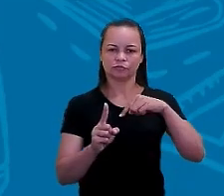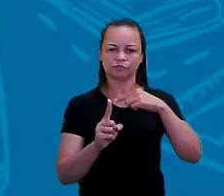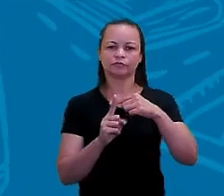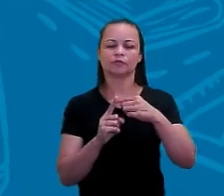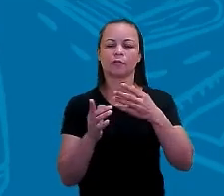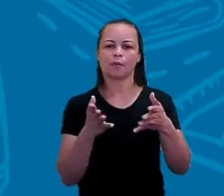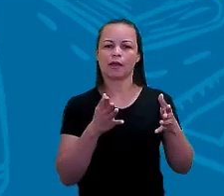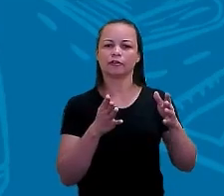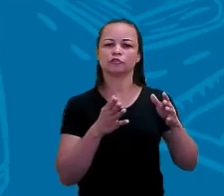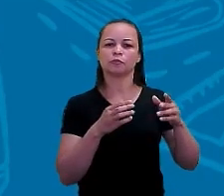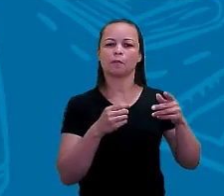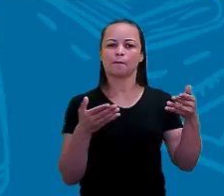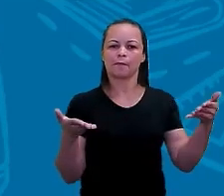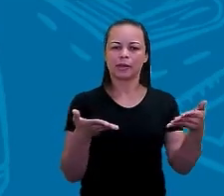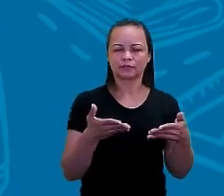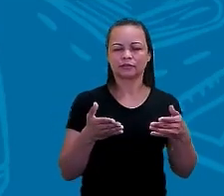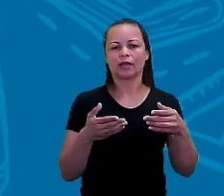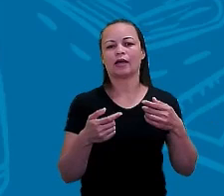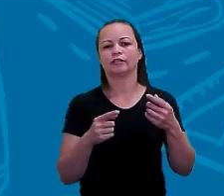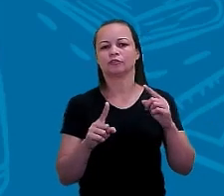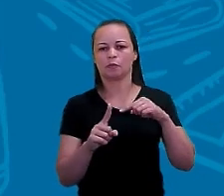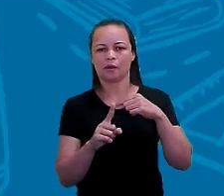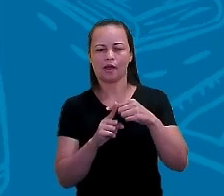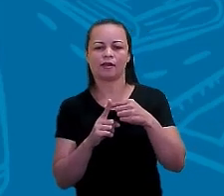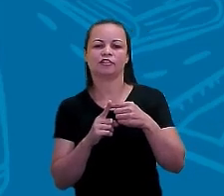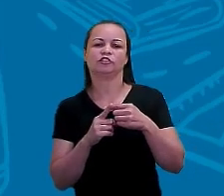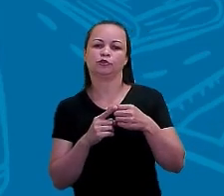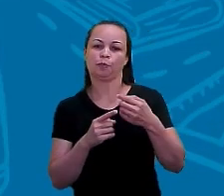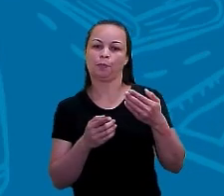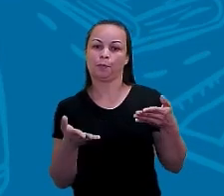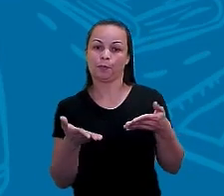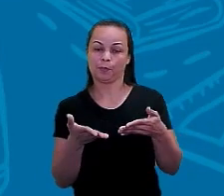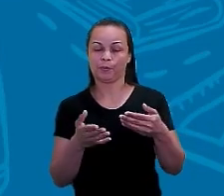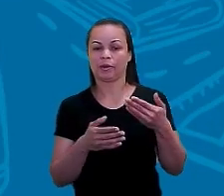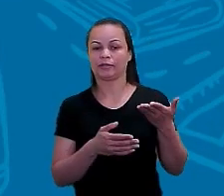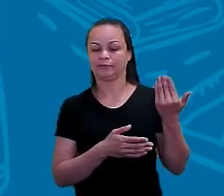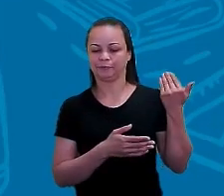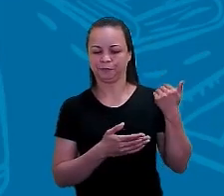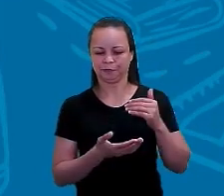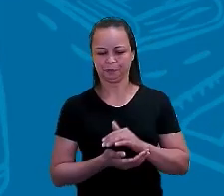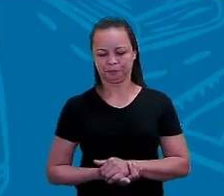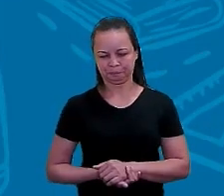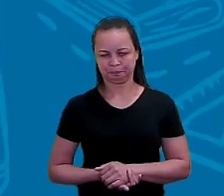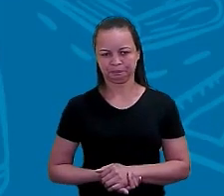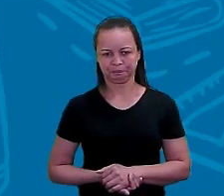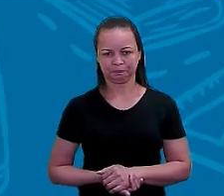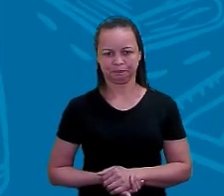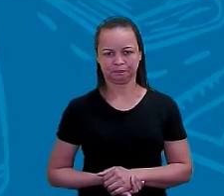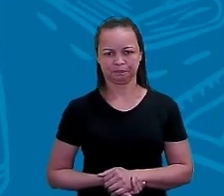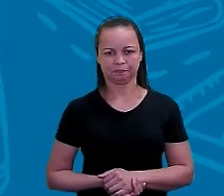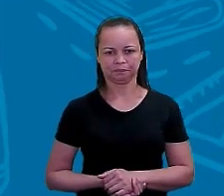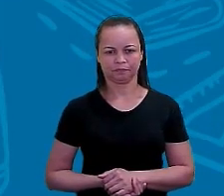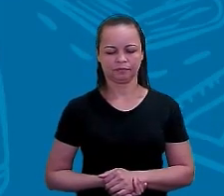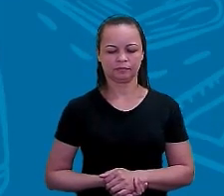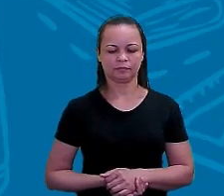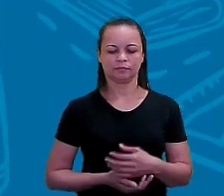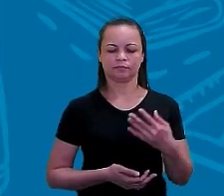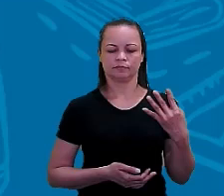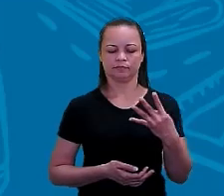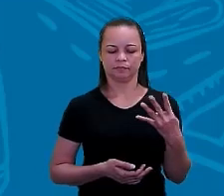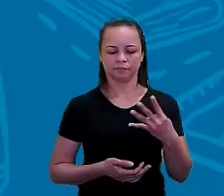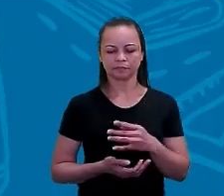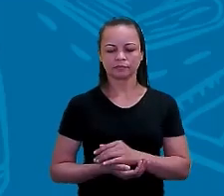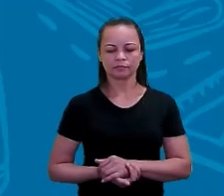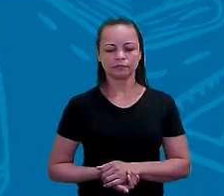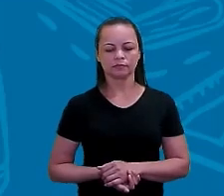be mais presente e outro verbo no presente. Então, não poderia ser essa. Alright? E when I was 11